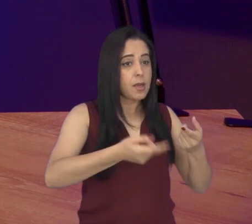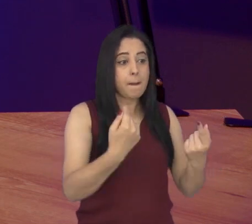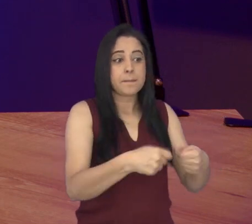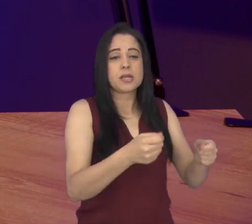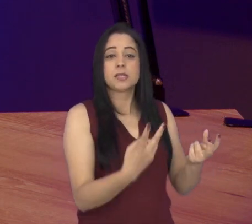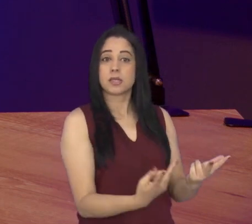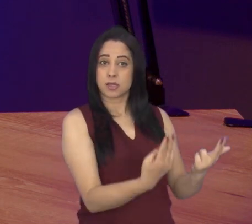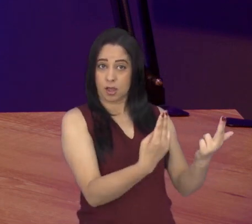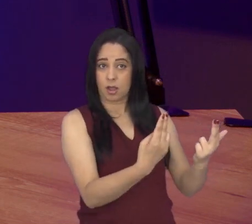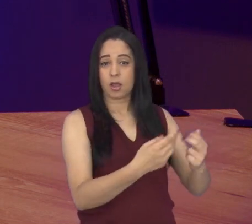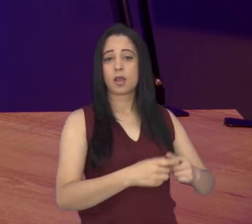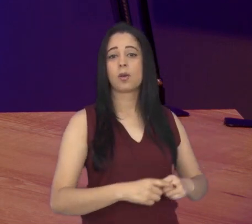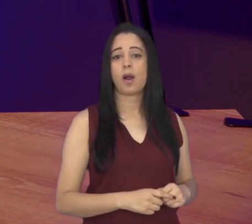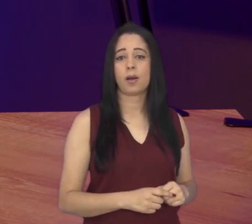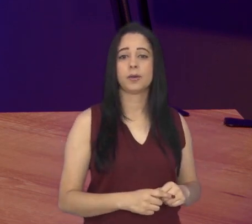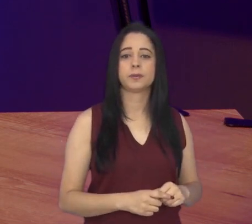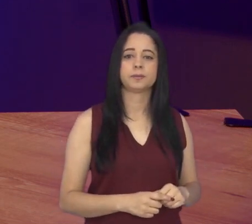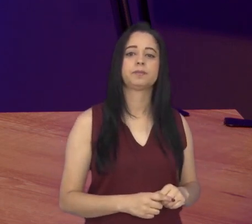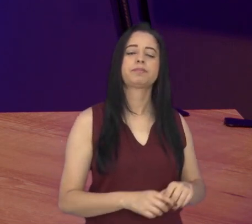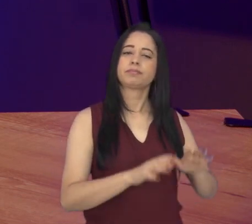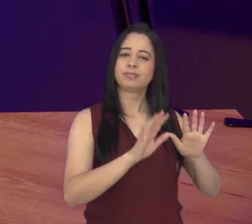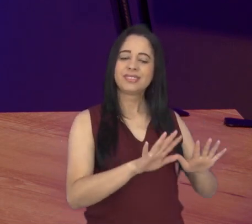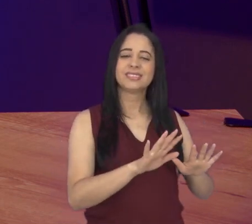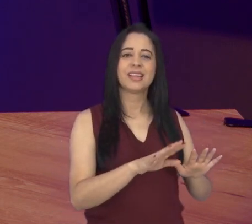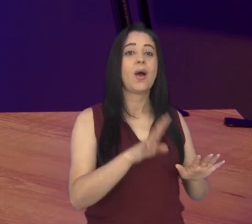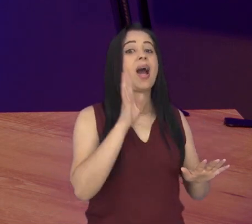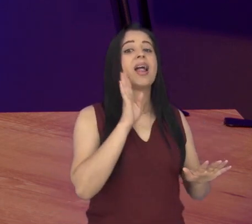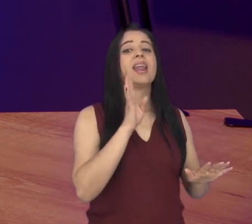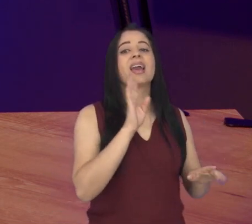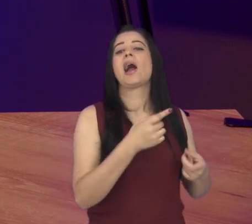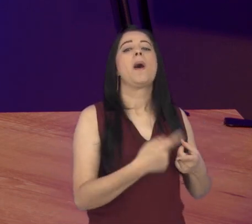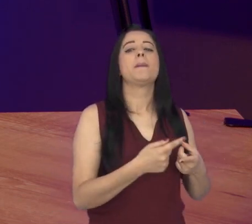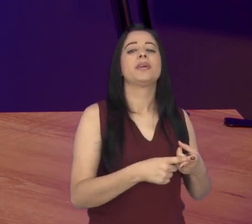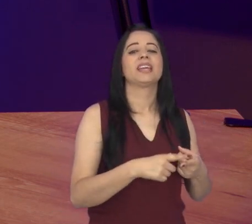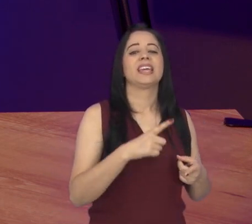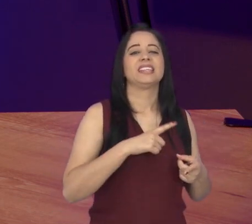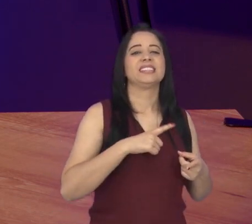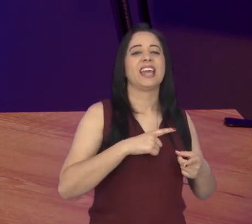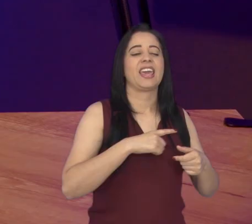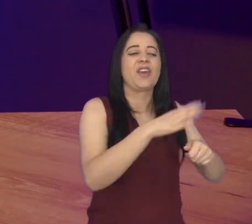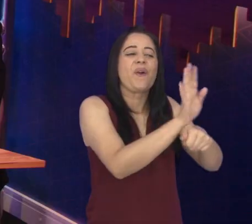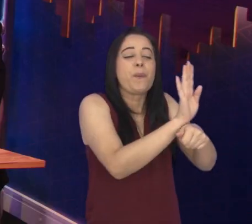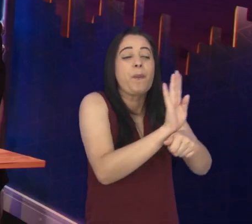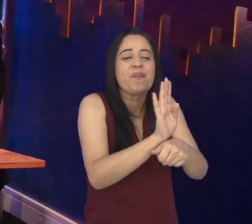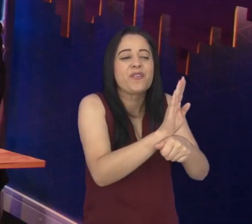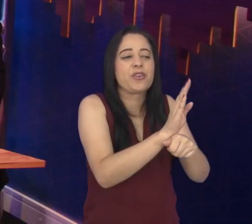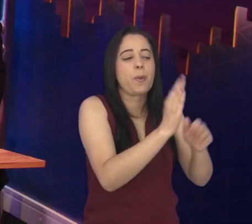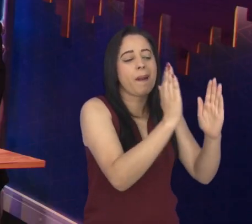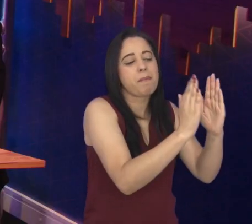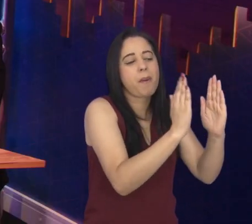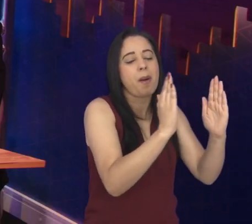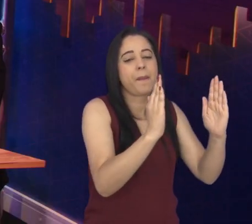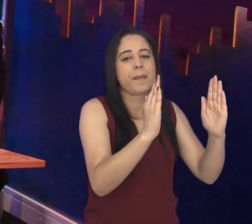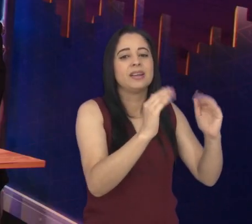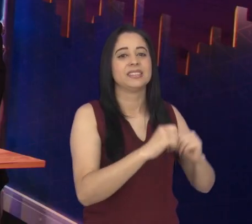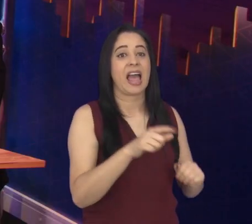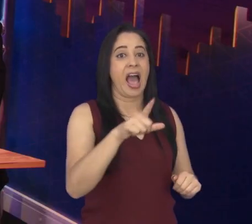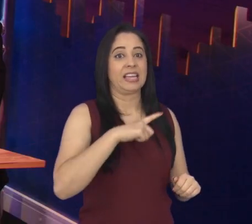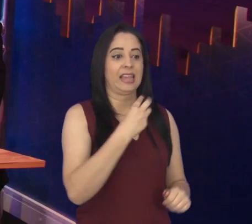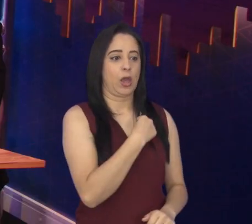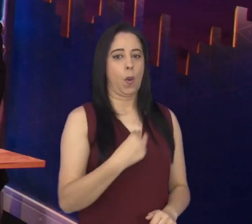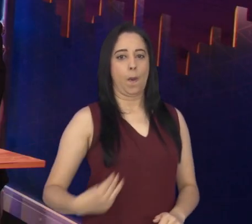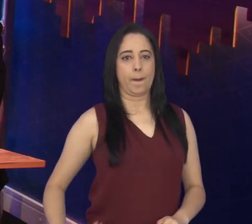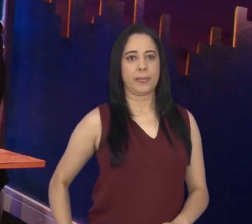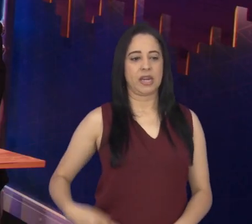precisa ter um bom relacionamento com o ministro britânico. Então é engraçado porque tem até uma cena, se eu não me engano, em que